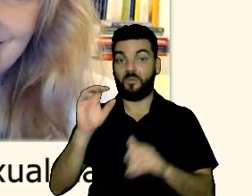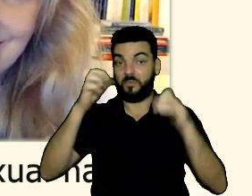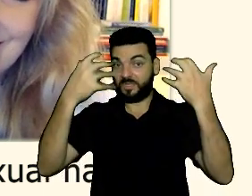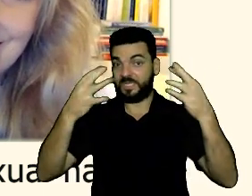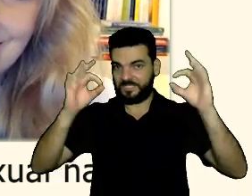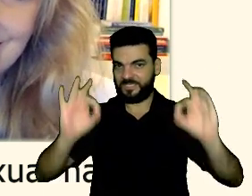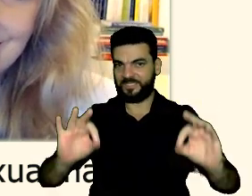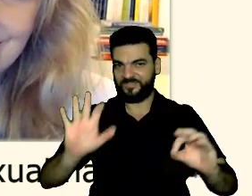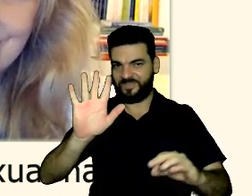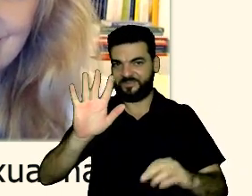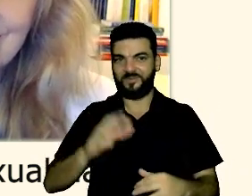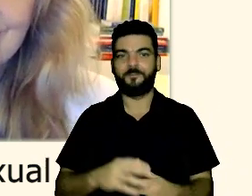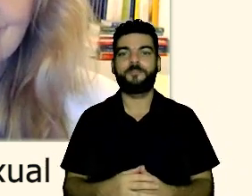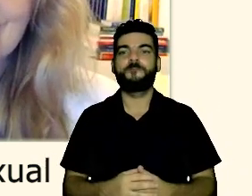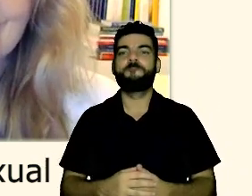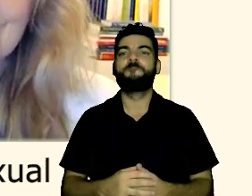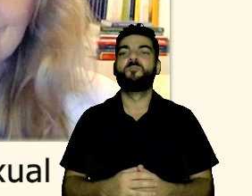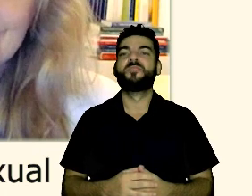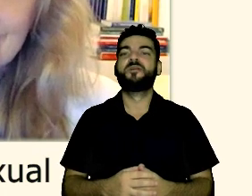Mariana Galuzzi de Sá.